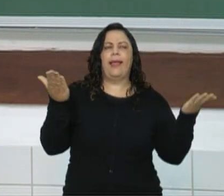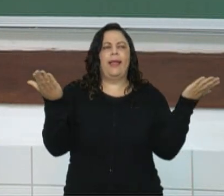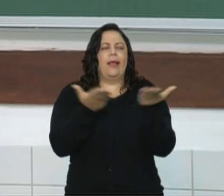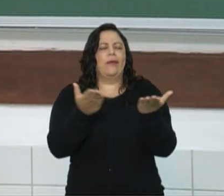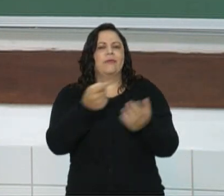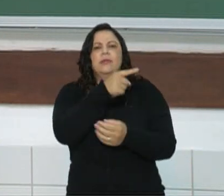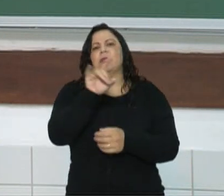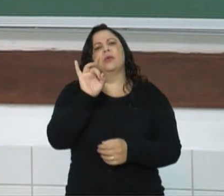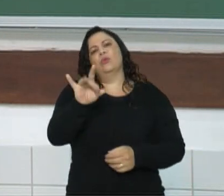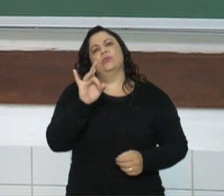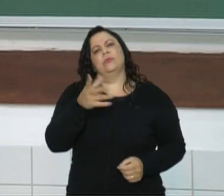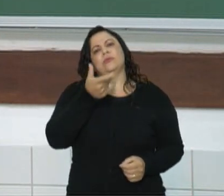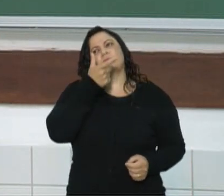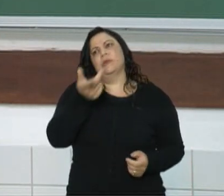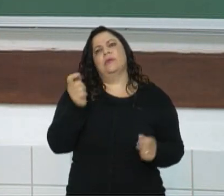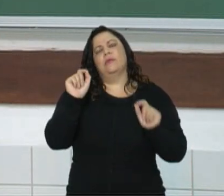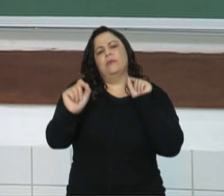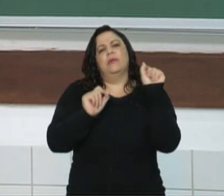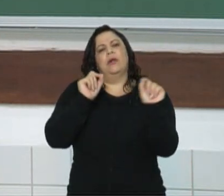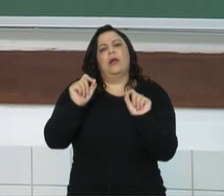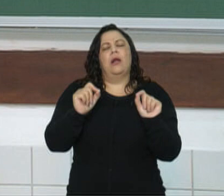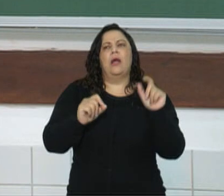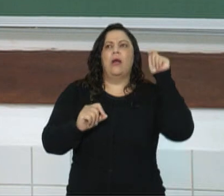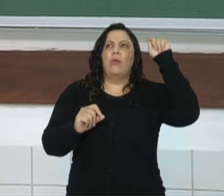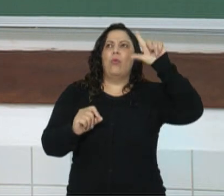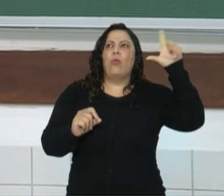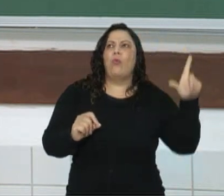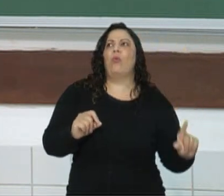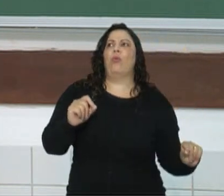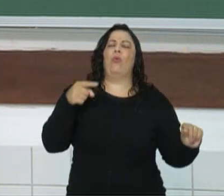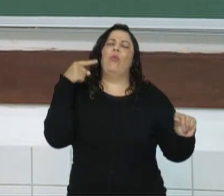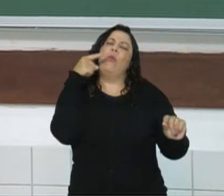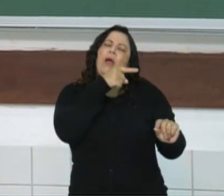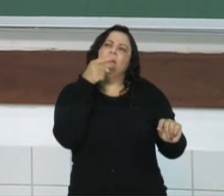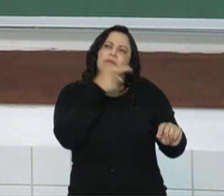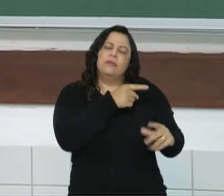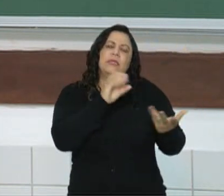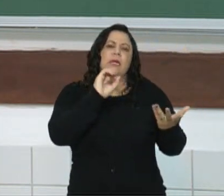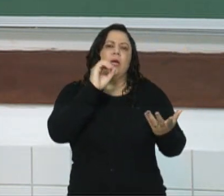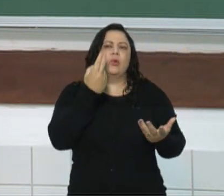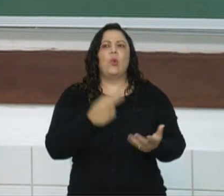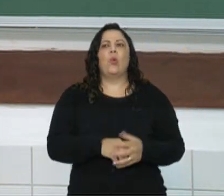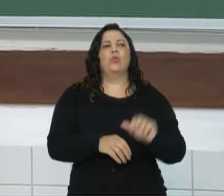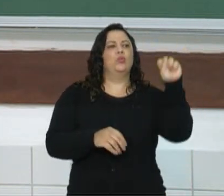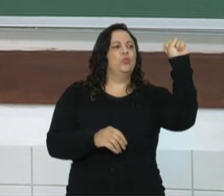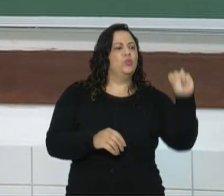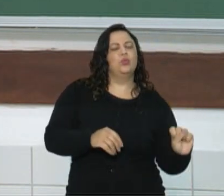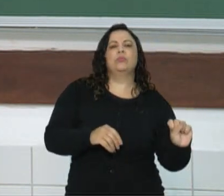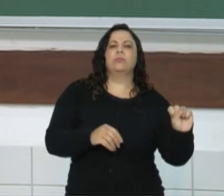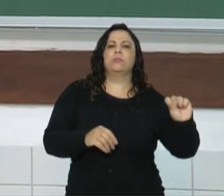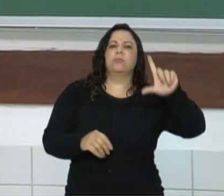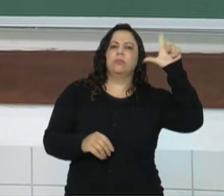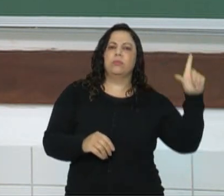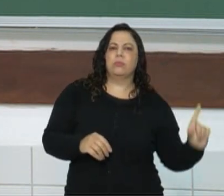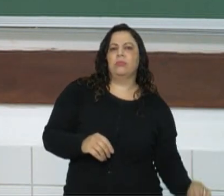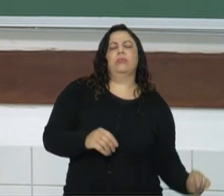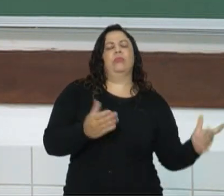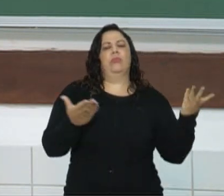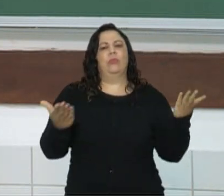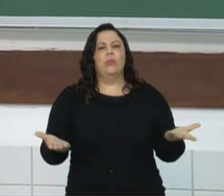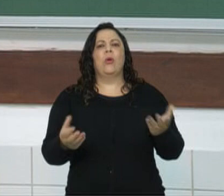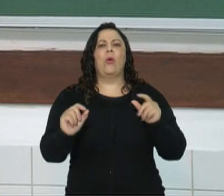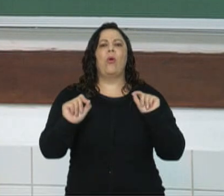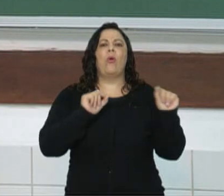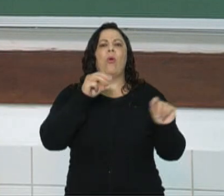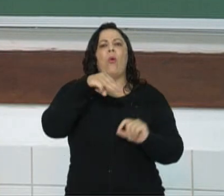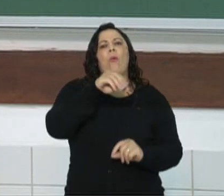simplesmente dizer que ou um africano, ou um sul-africano, um moçambicano. Não.